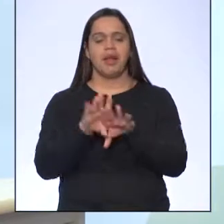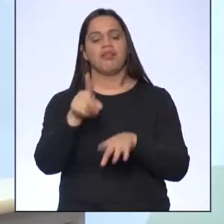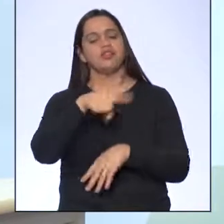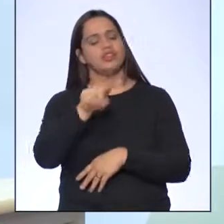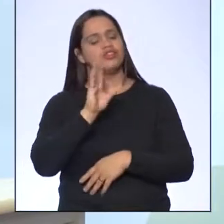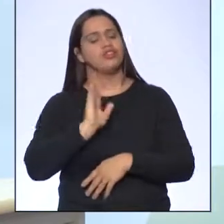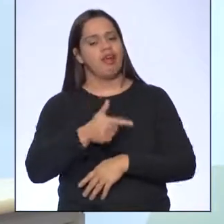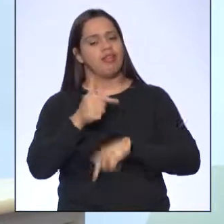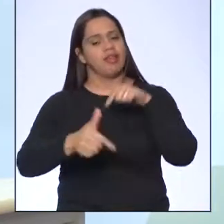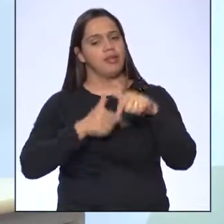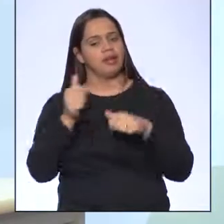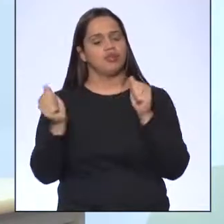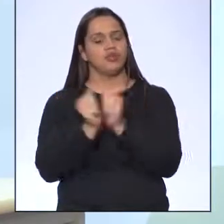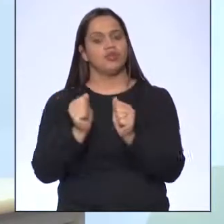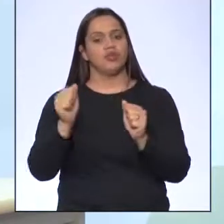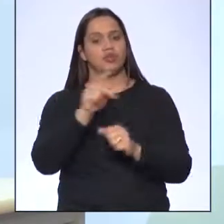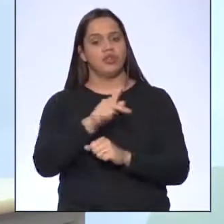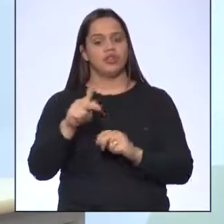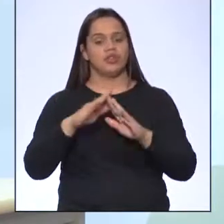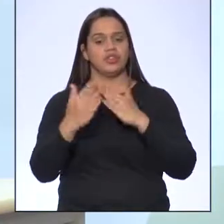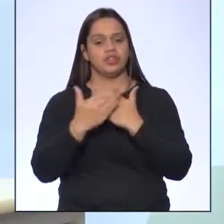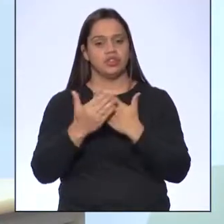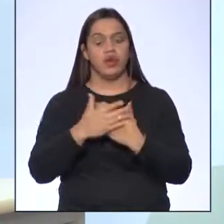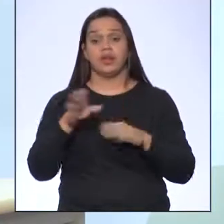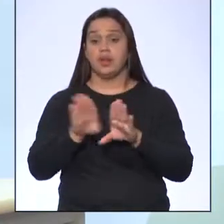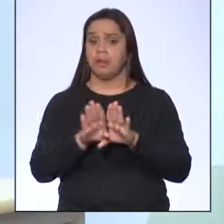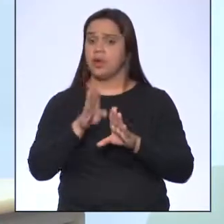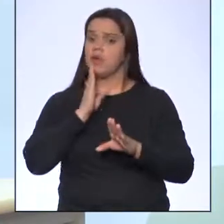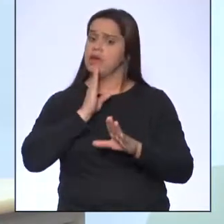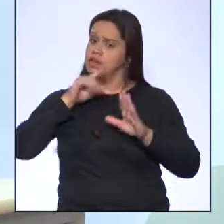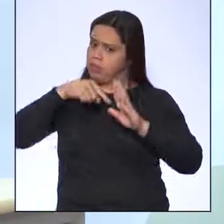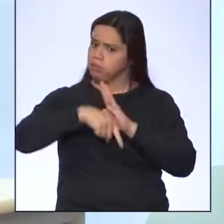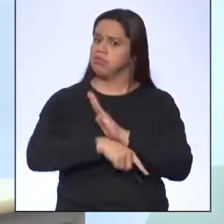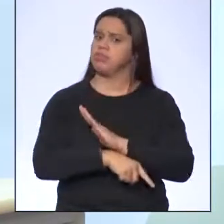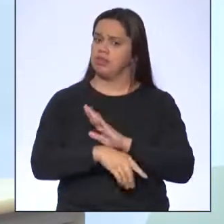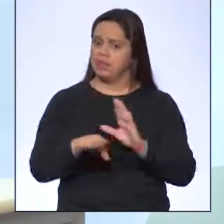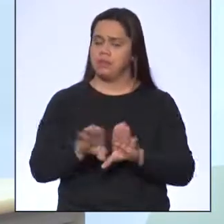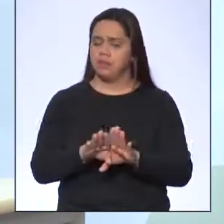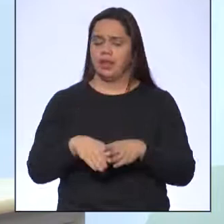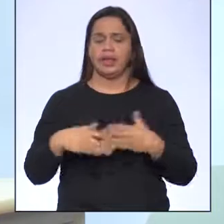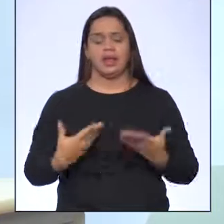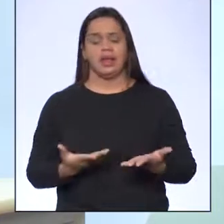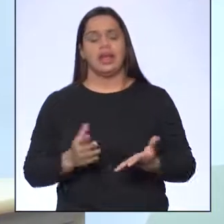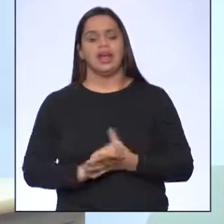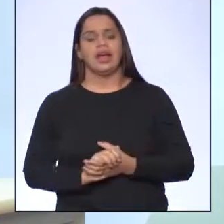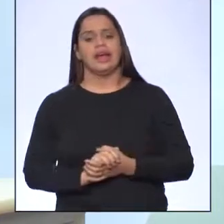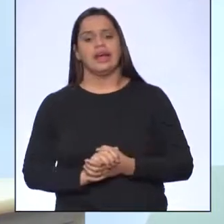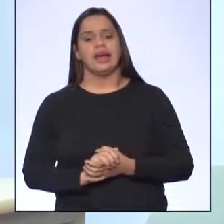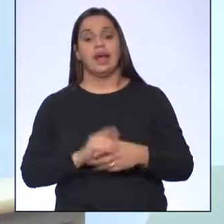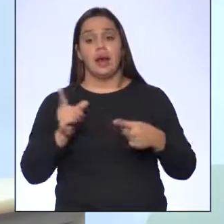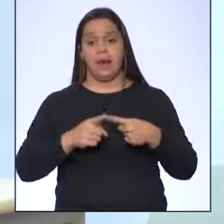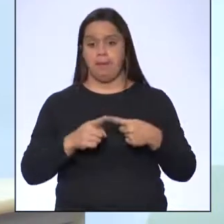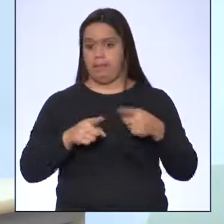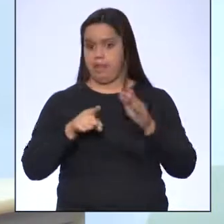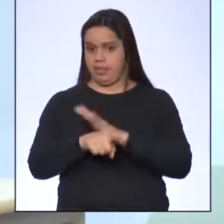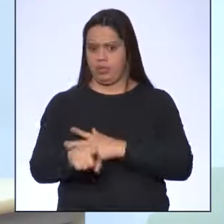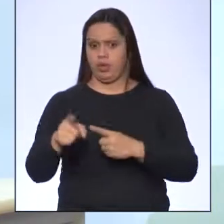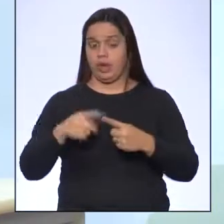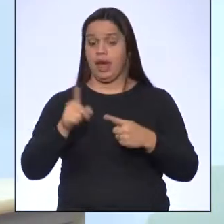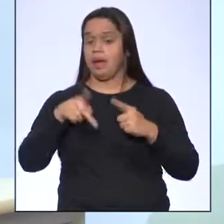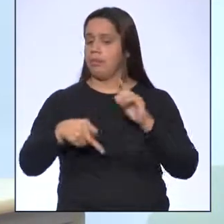das suas escolas e também aprofundar aqui os conhecimentos. Com relação à primeira questão, né, essa é uma questão